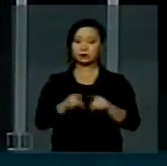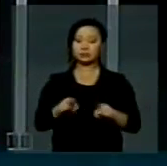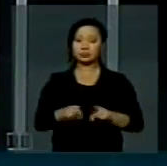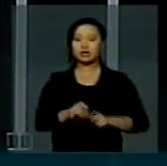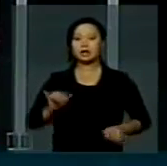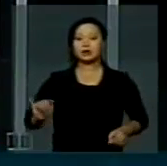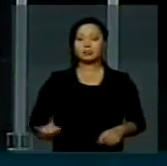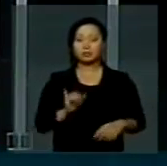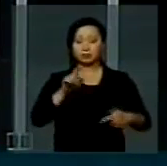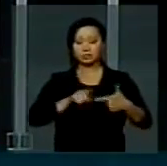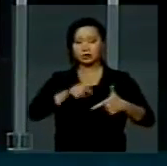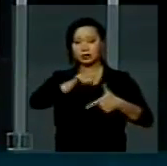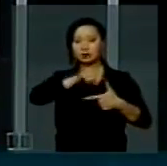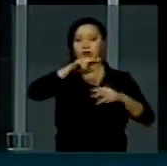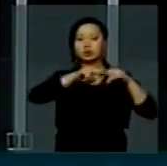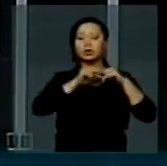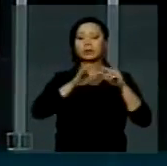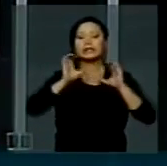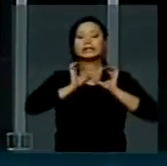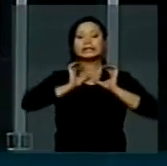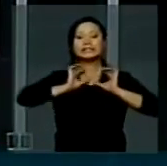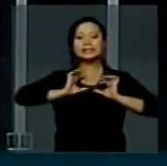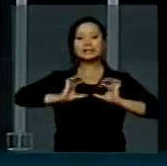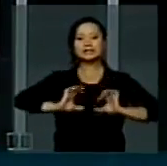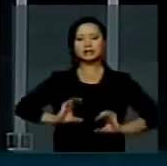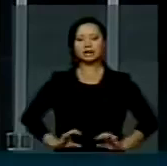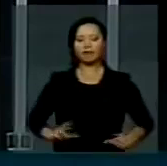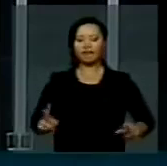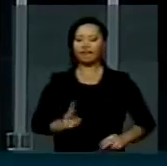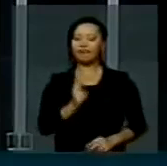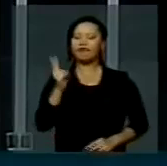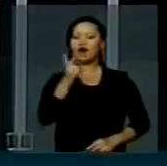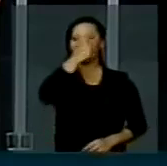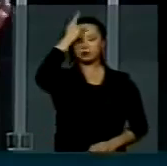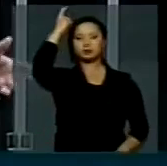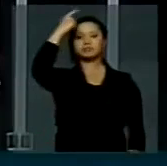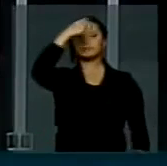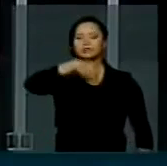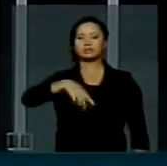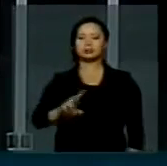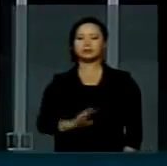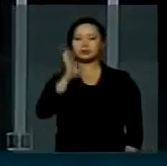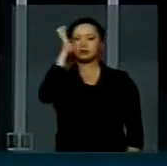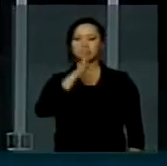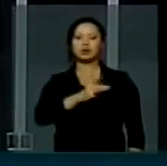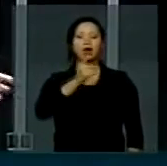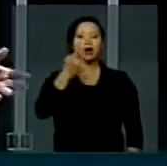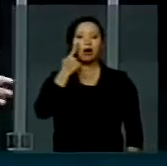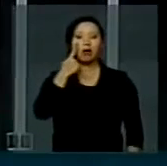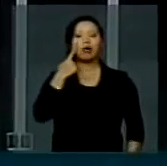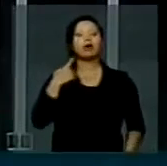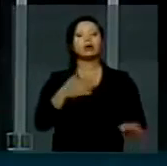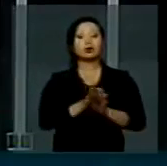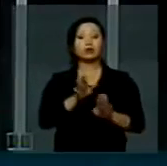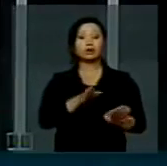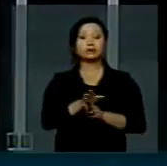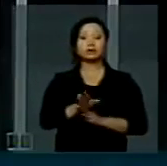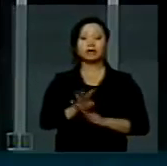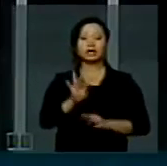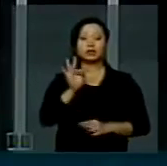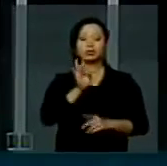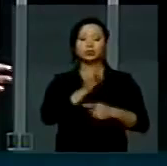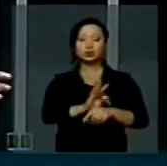que diz respeito à cidadania, à valorização do brasileiro. De um lado, os conselhos tutelares, uma grande vitória da